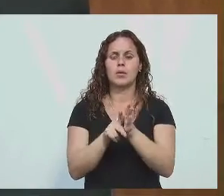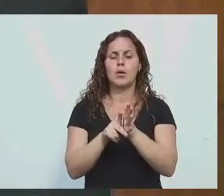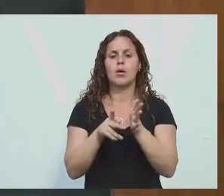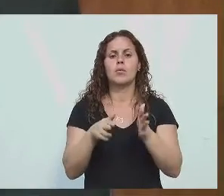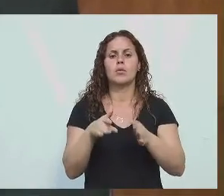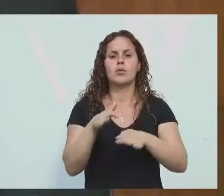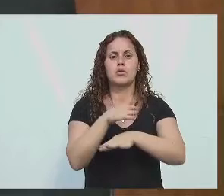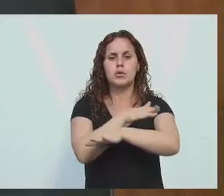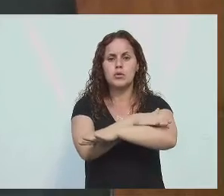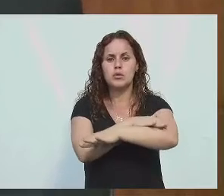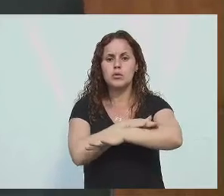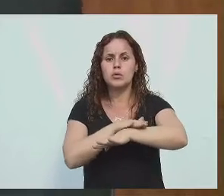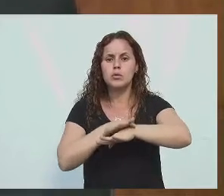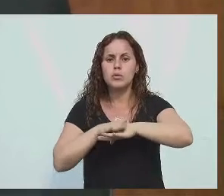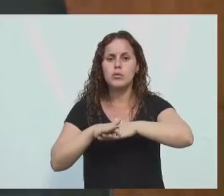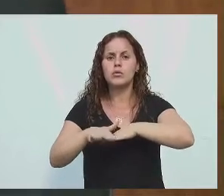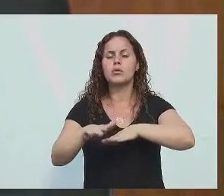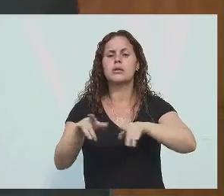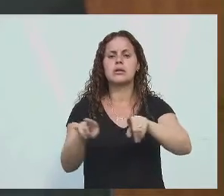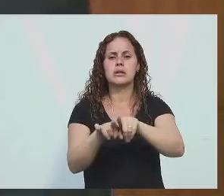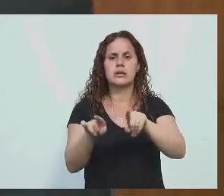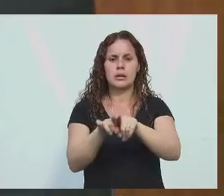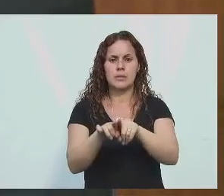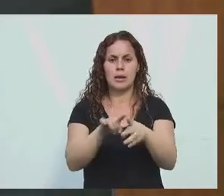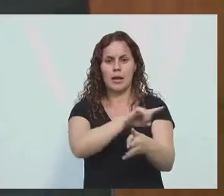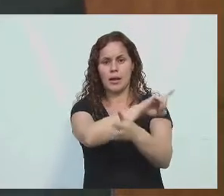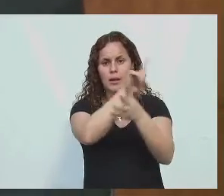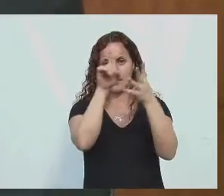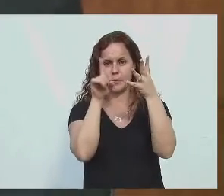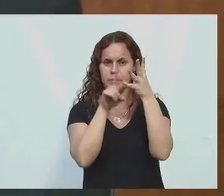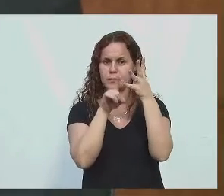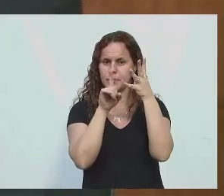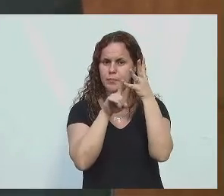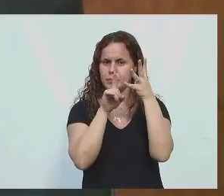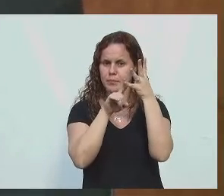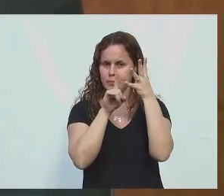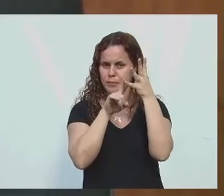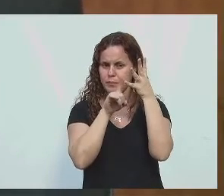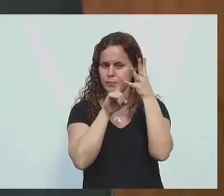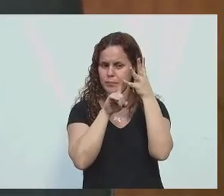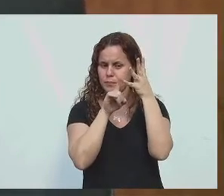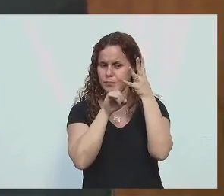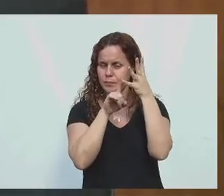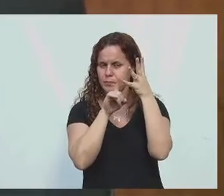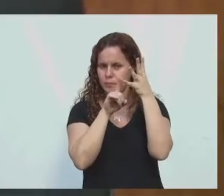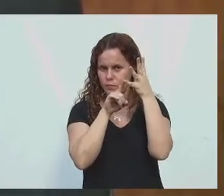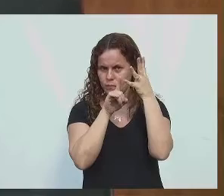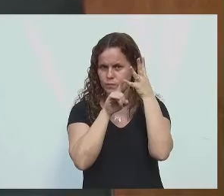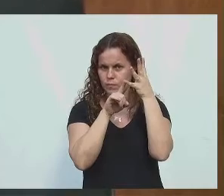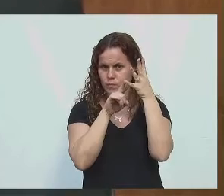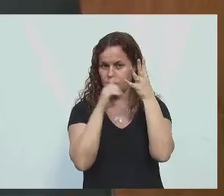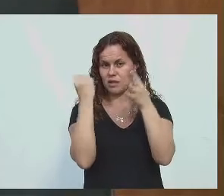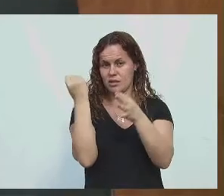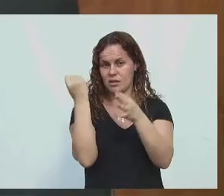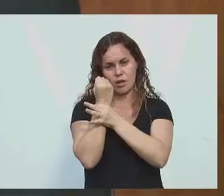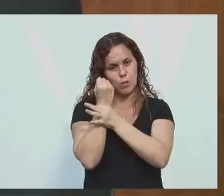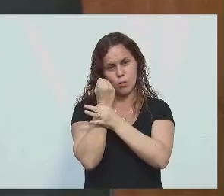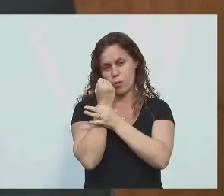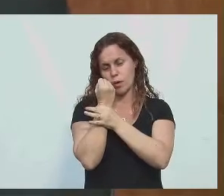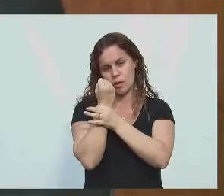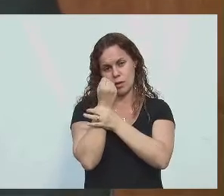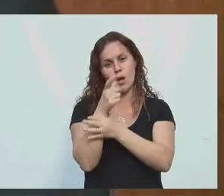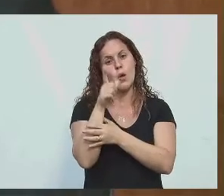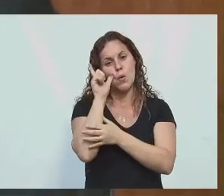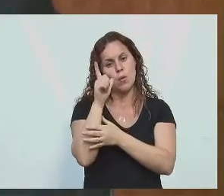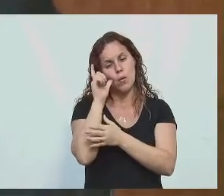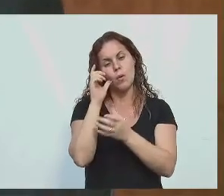escoamento, né, dos alimentos que são produzidos. E a quarta coisa, quarta questão, segurança. E ontem